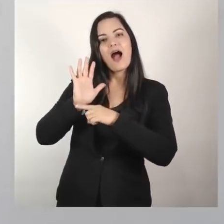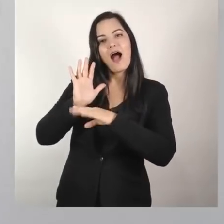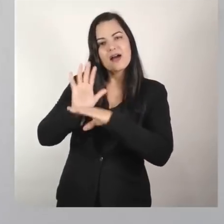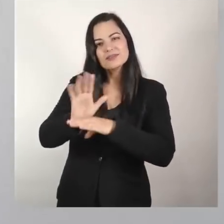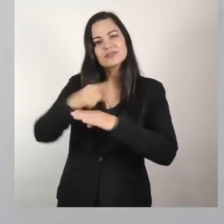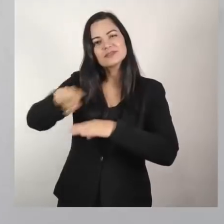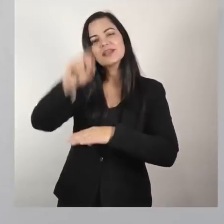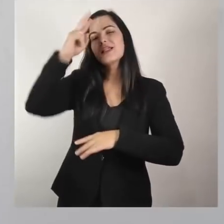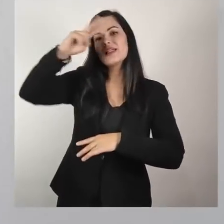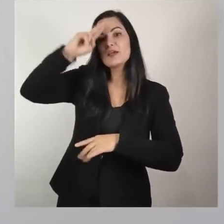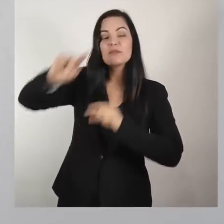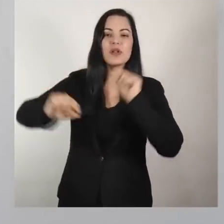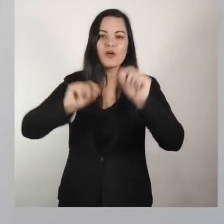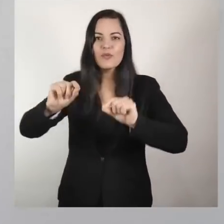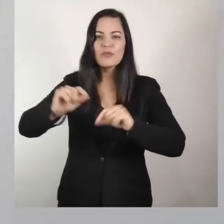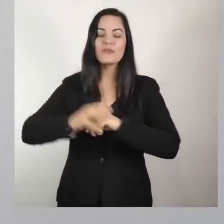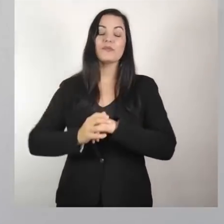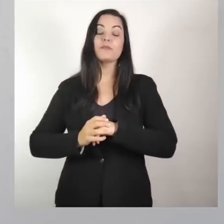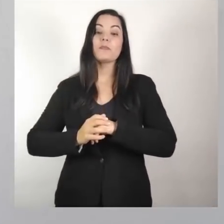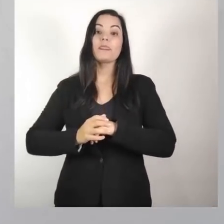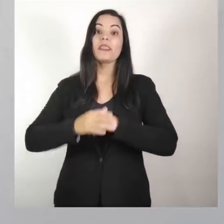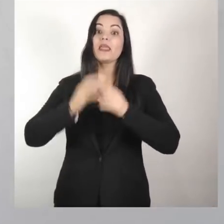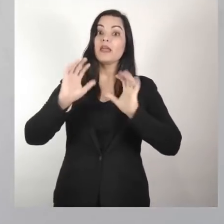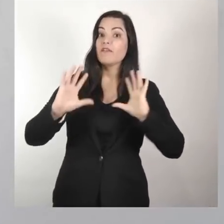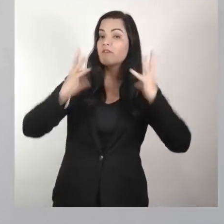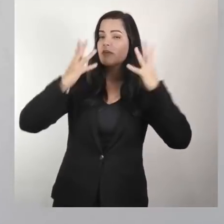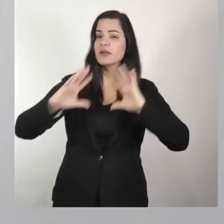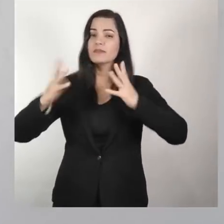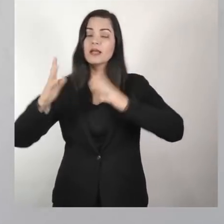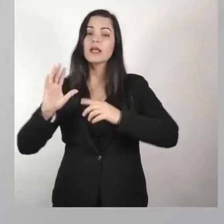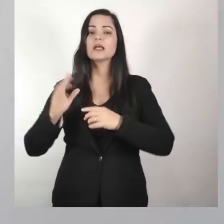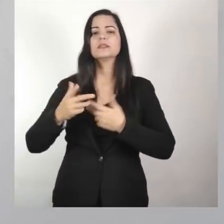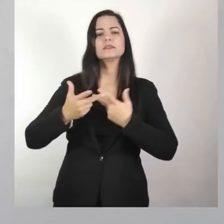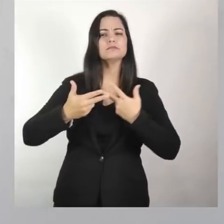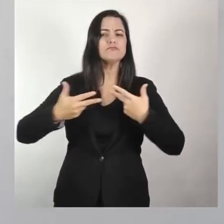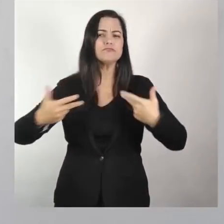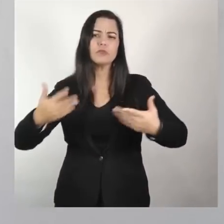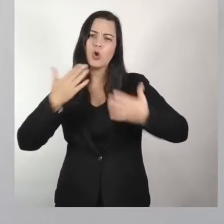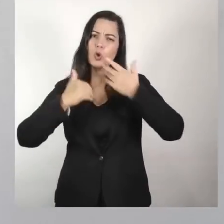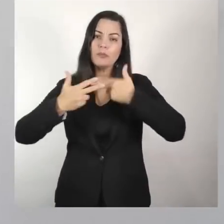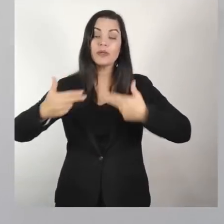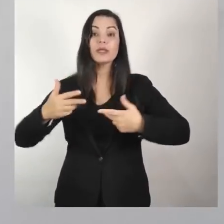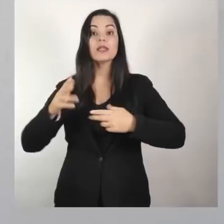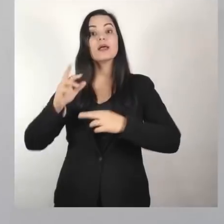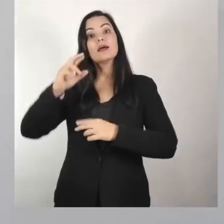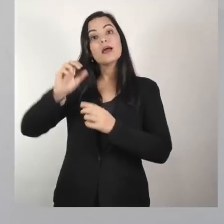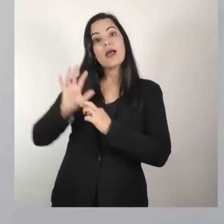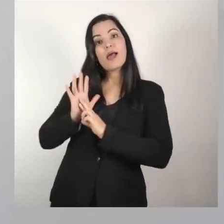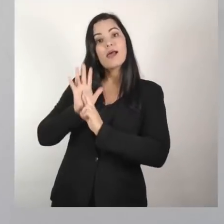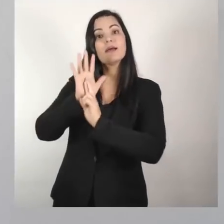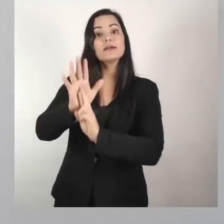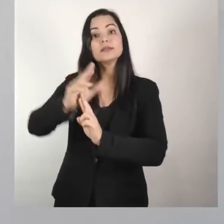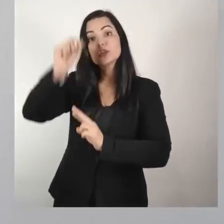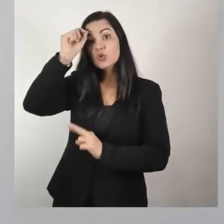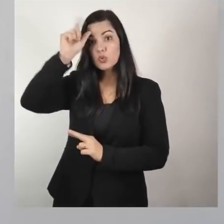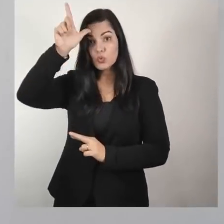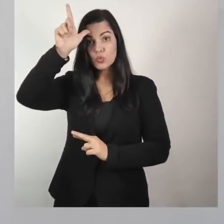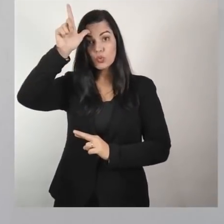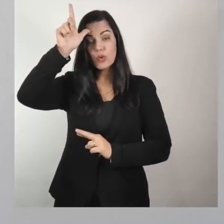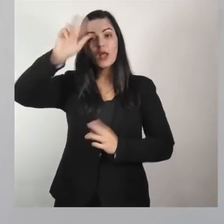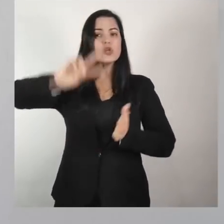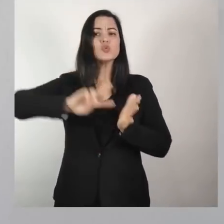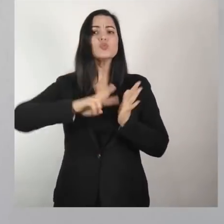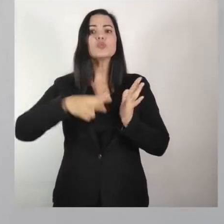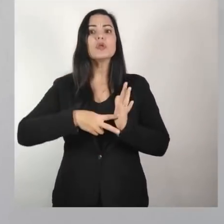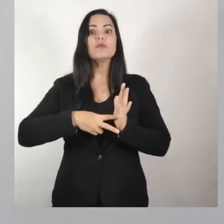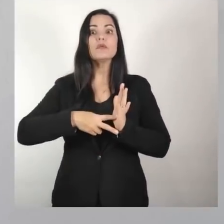manifestações, elas representam a cultura de uma região. Isso não significa, em hipótese alguma,